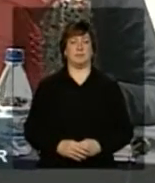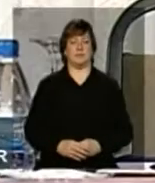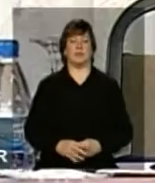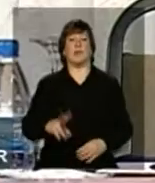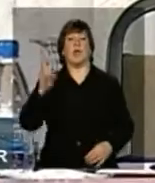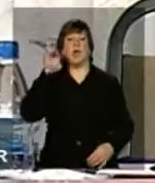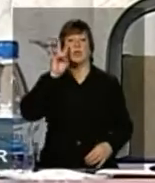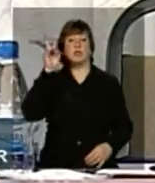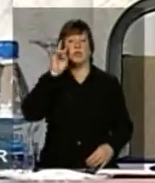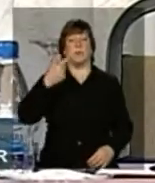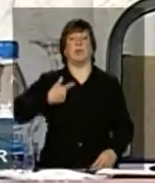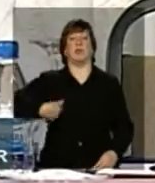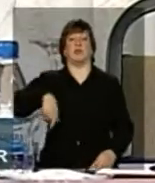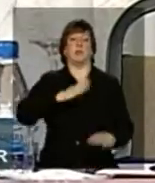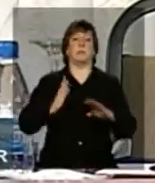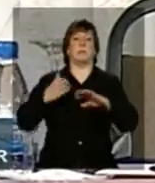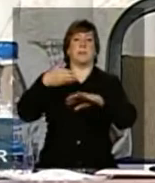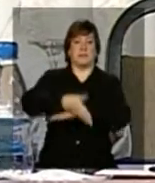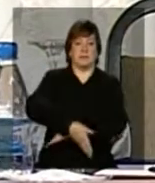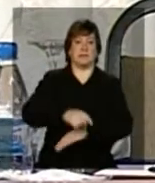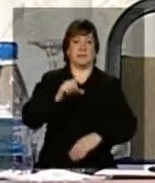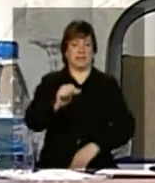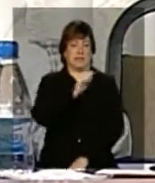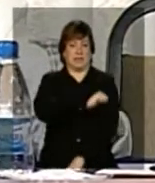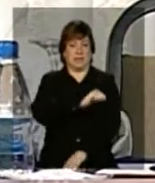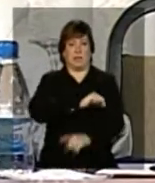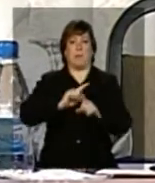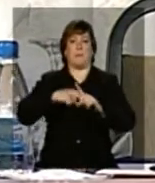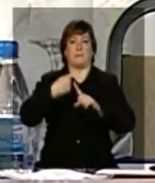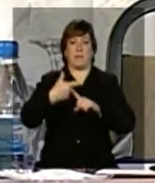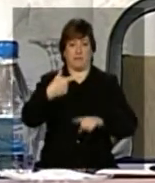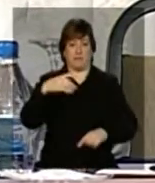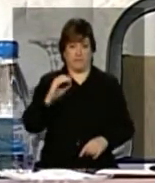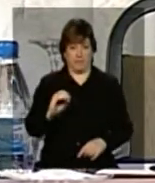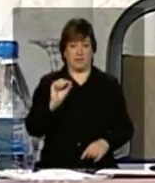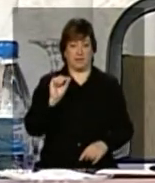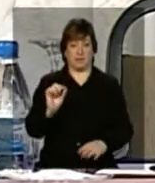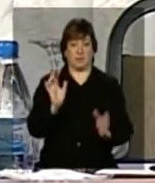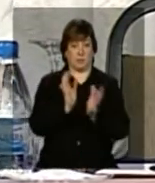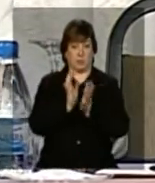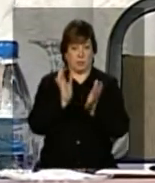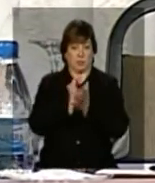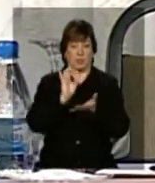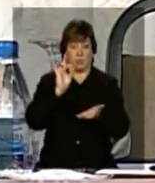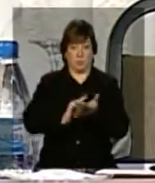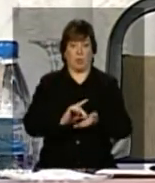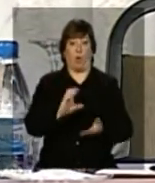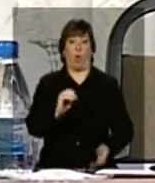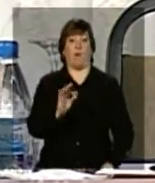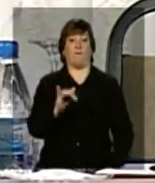sobre a nossa participação na Rio Mais 20, no âmbito oficial,